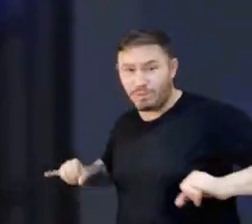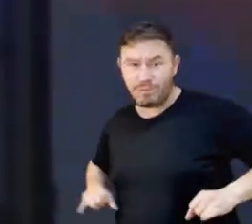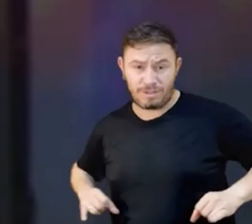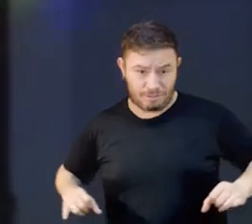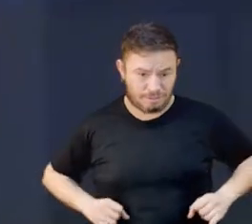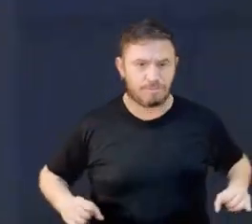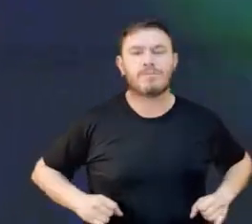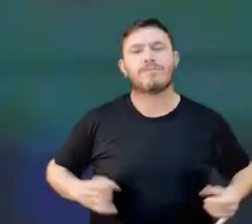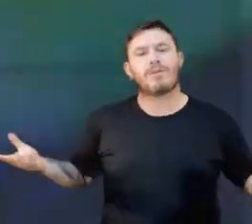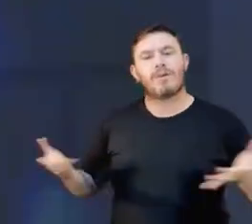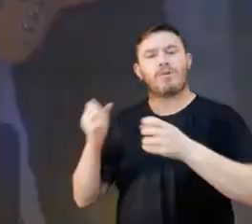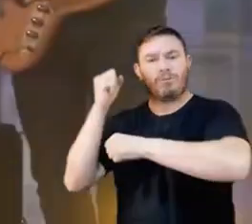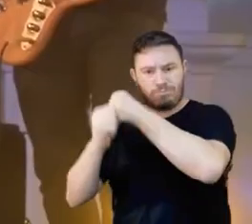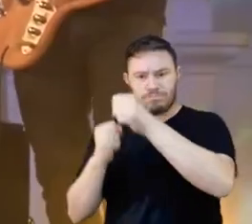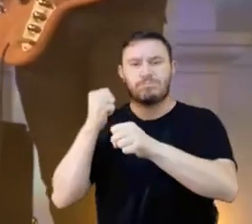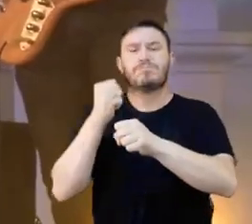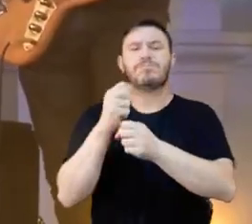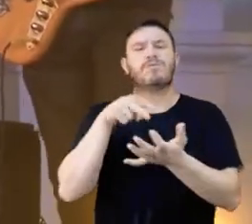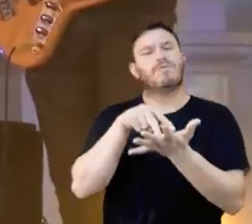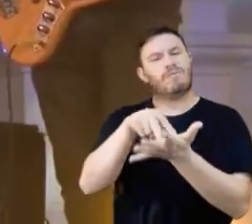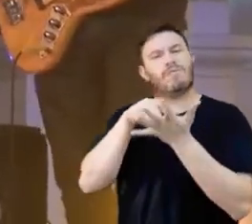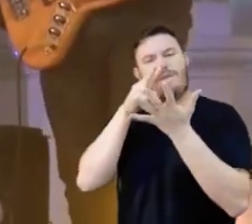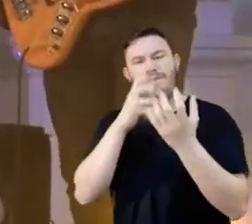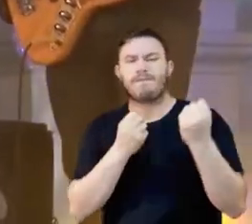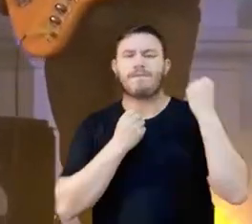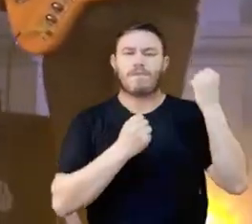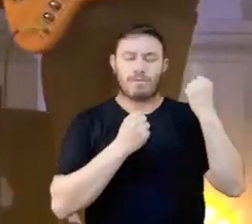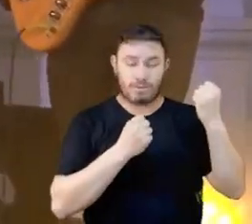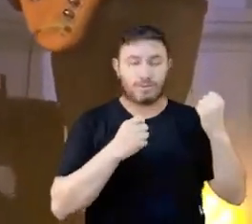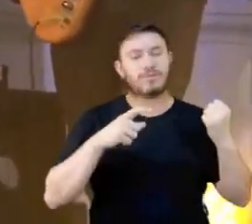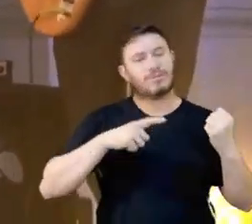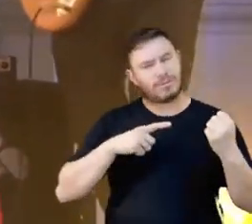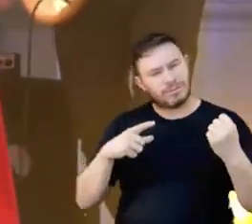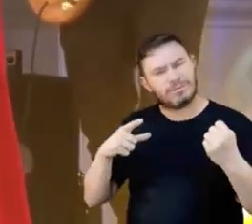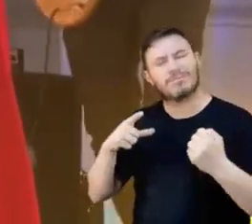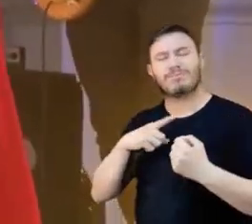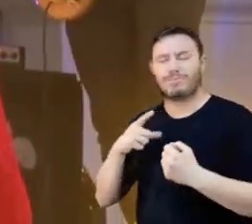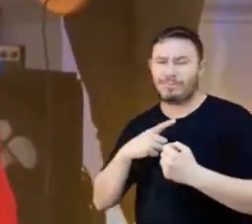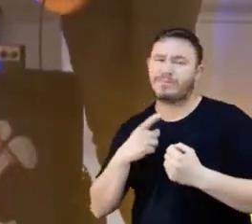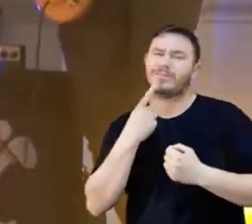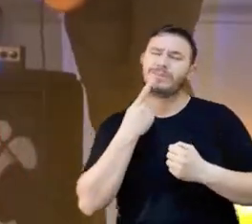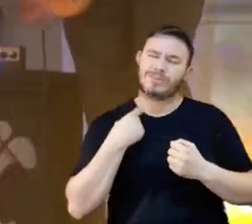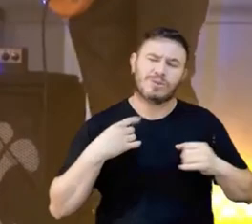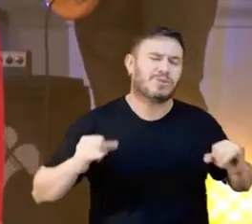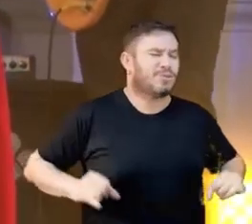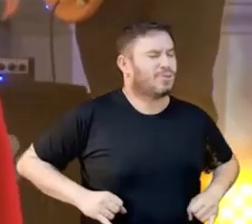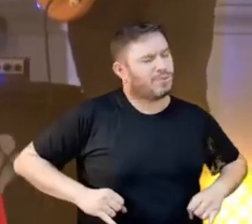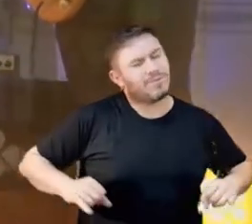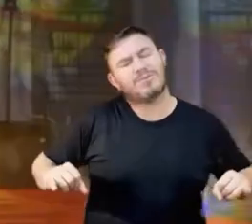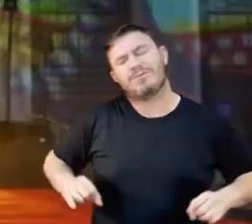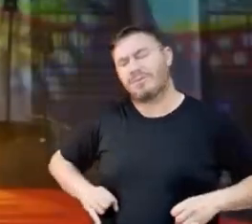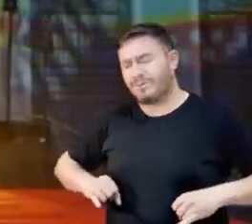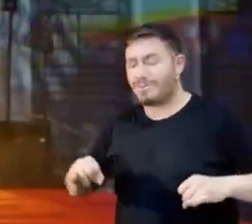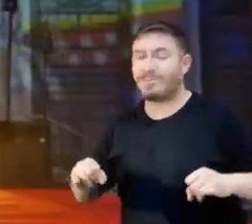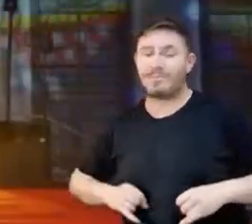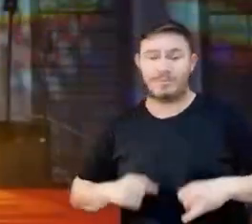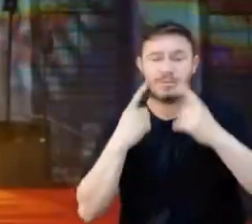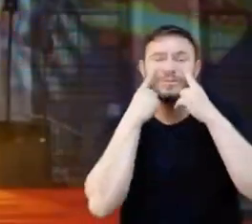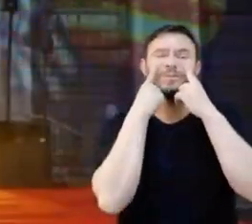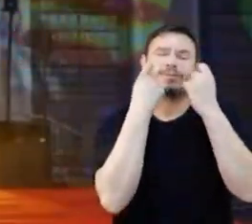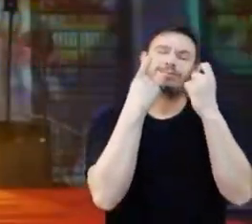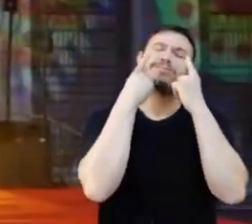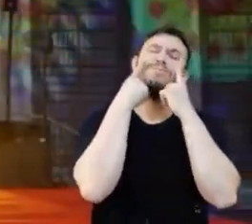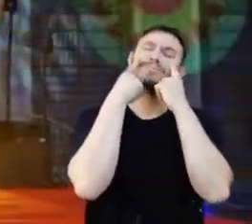cachorro. Ano passado eu morri, mas esse ano eu não morro. Tenho sangrado demais,